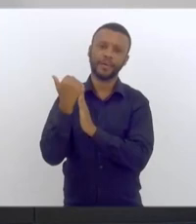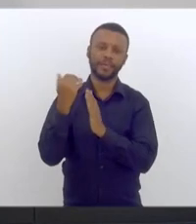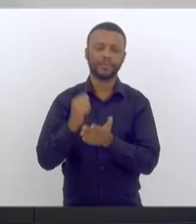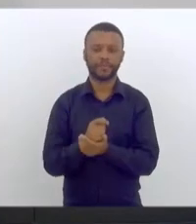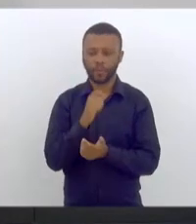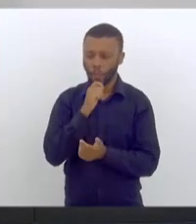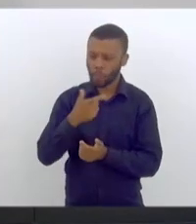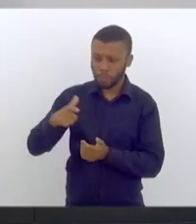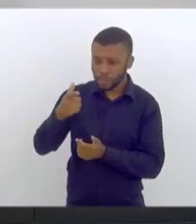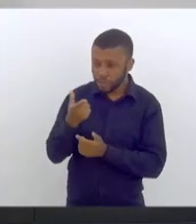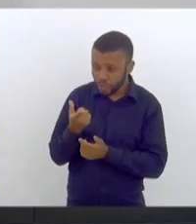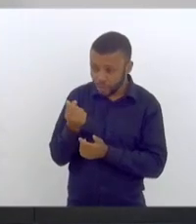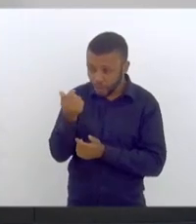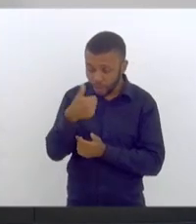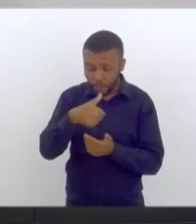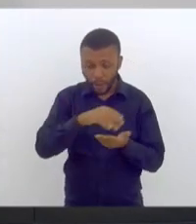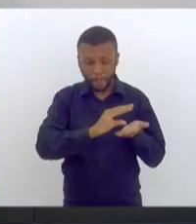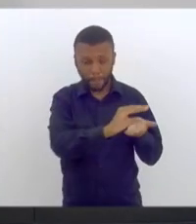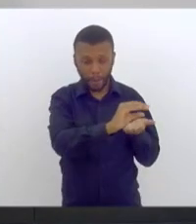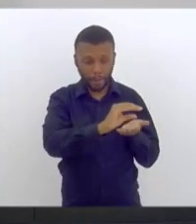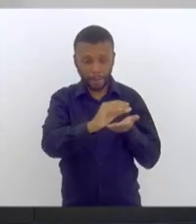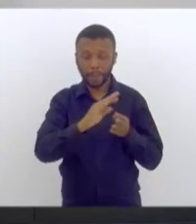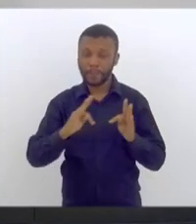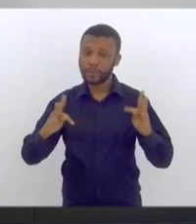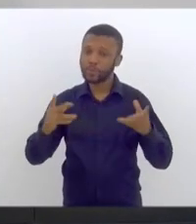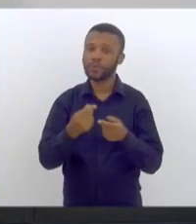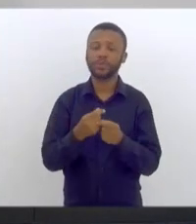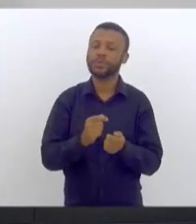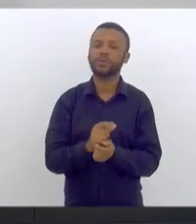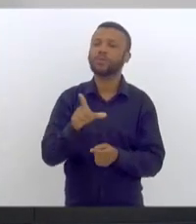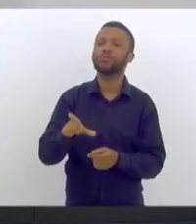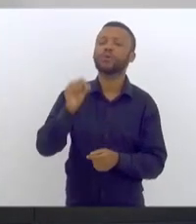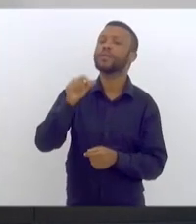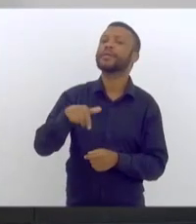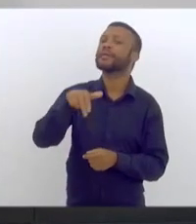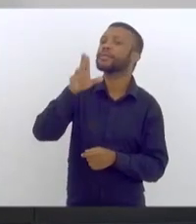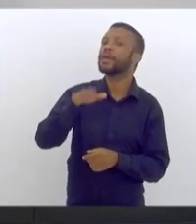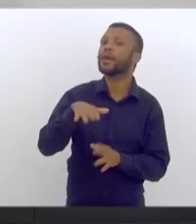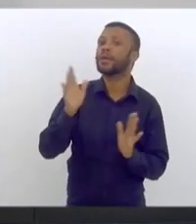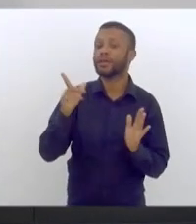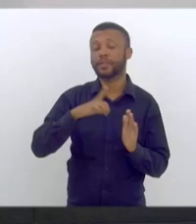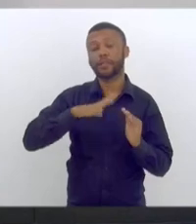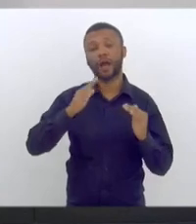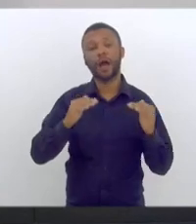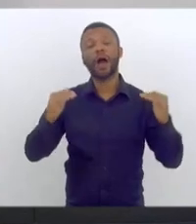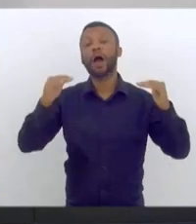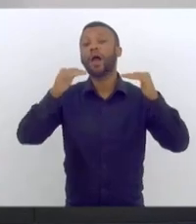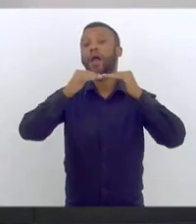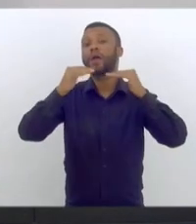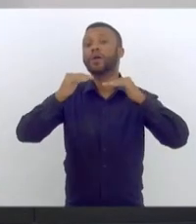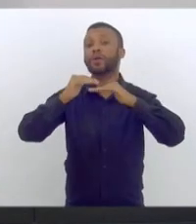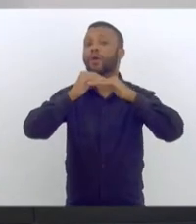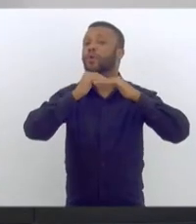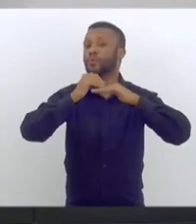dinheiro para trás toda a senhora vai escolher quem aí quem entraria que idade